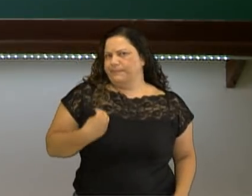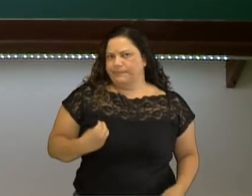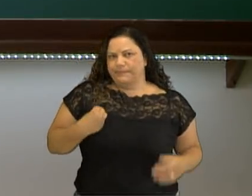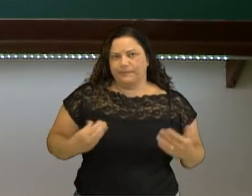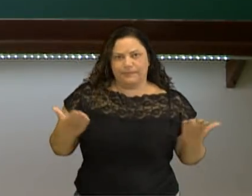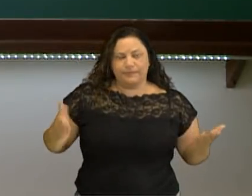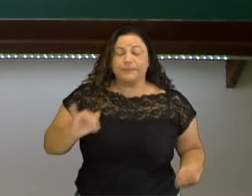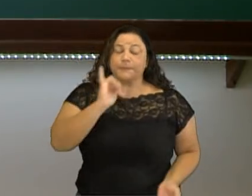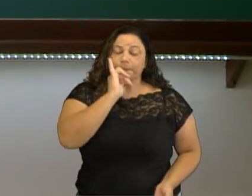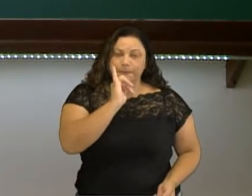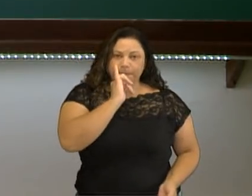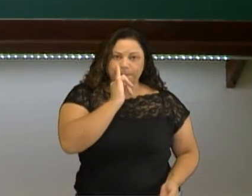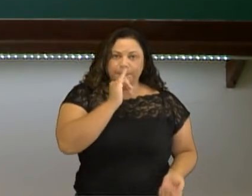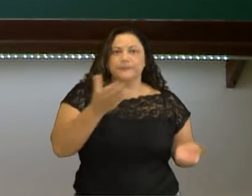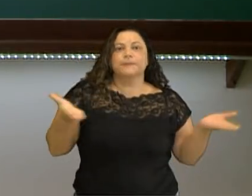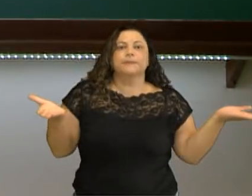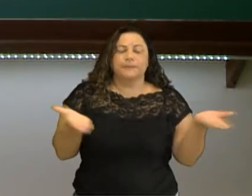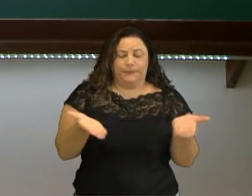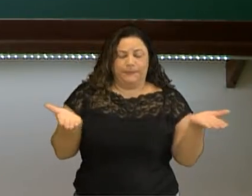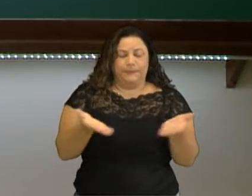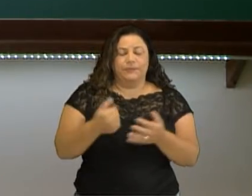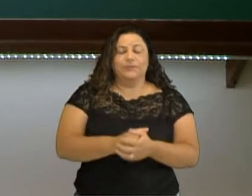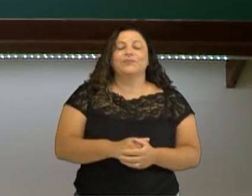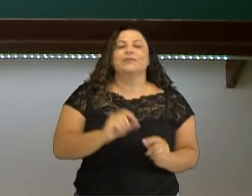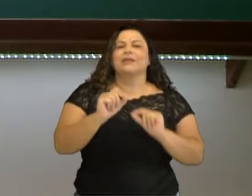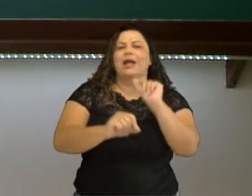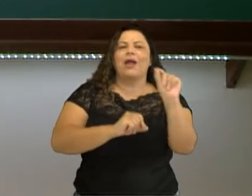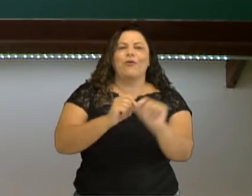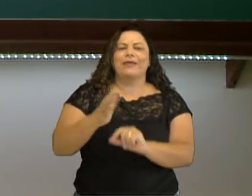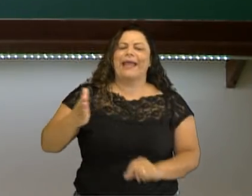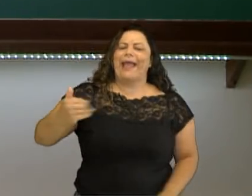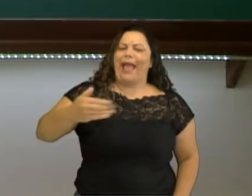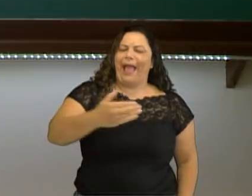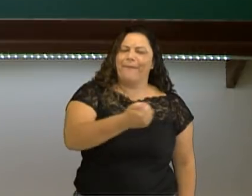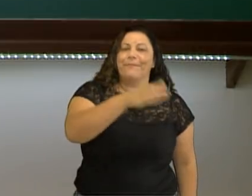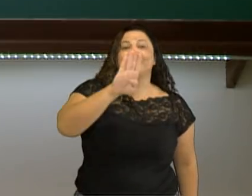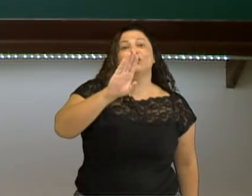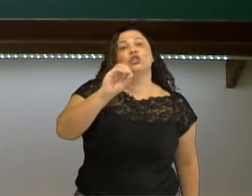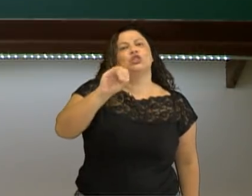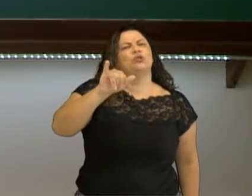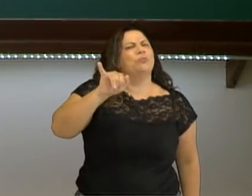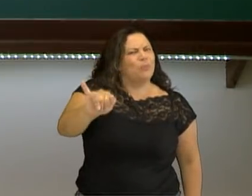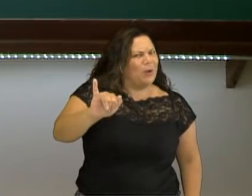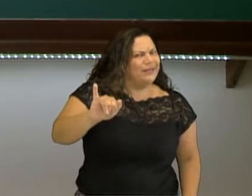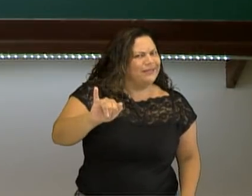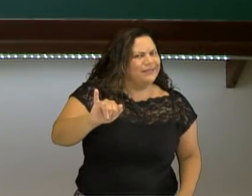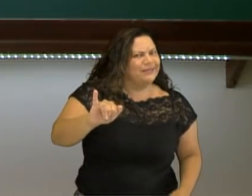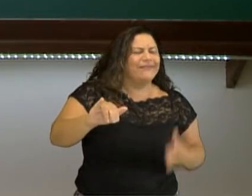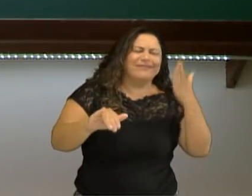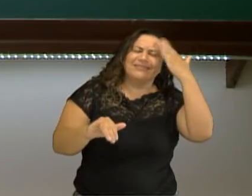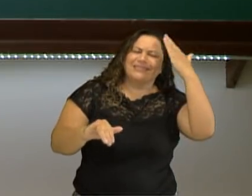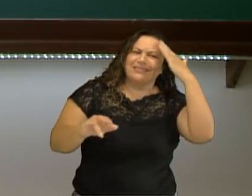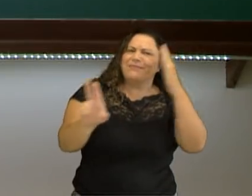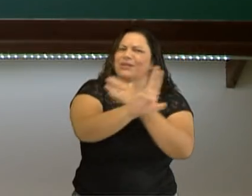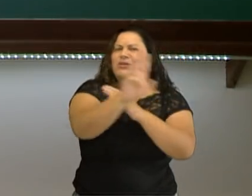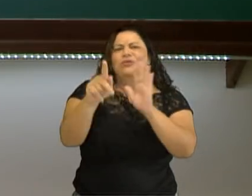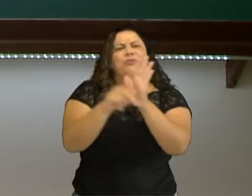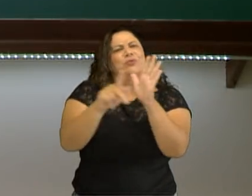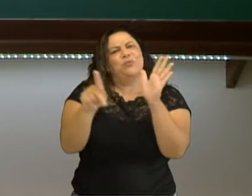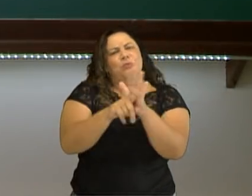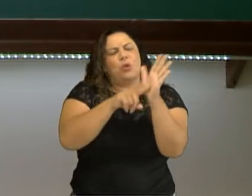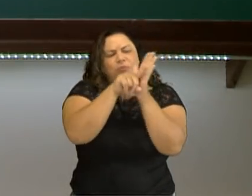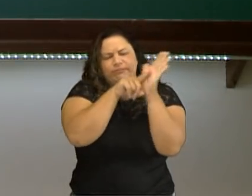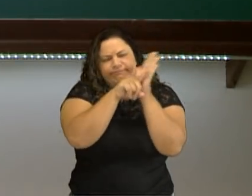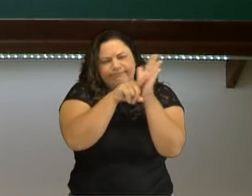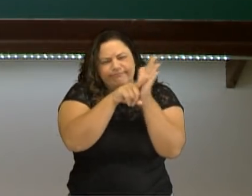Esse exemplo que eu trouxe para você é o peixe-boi. Você sabia que o nome científico dele não é peixe-boi? Pois é, esse é o